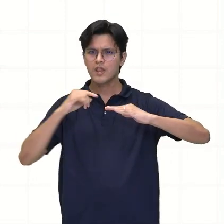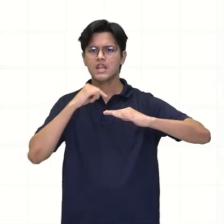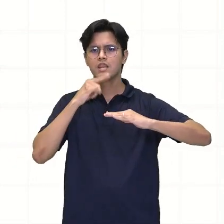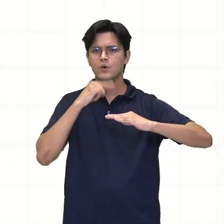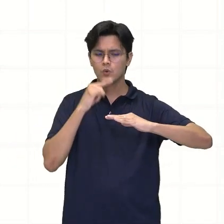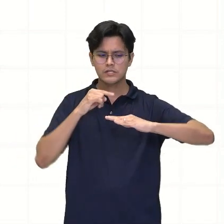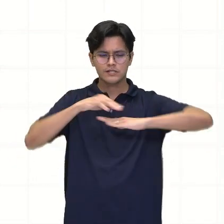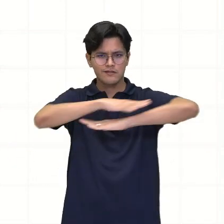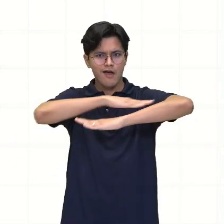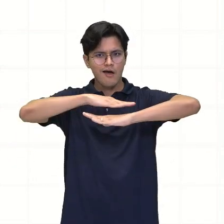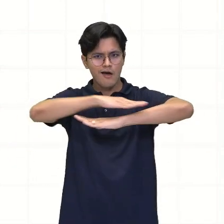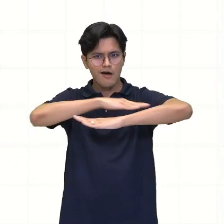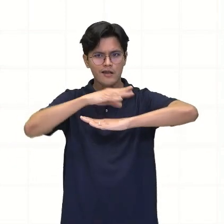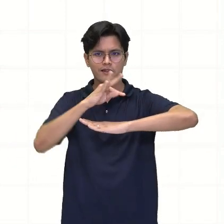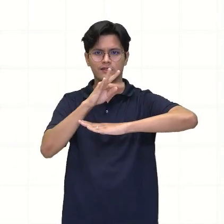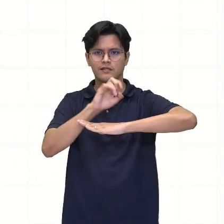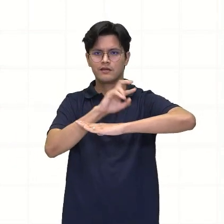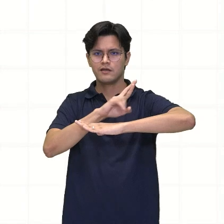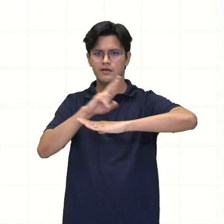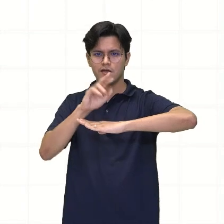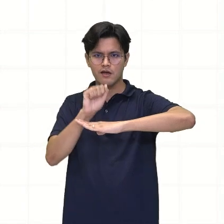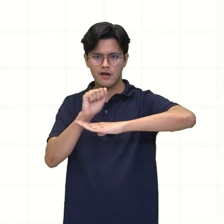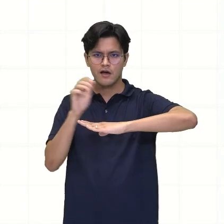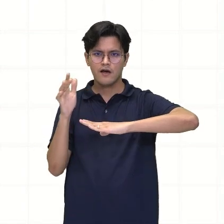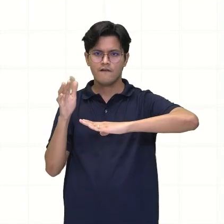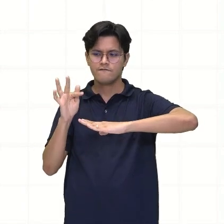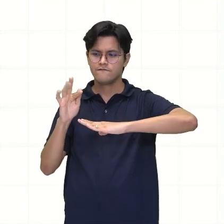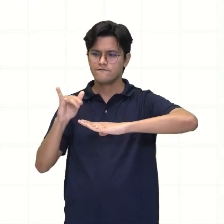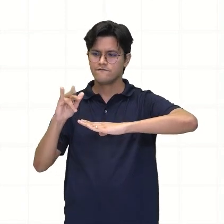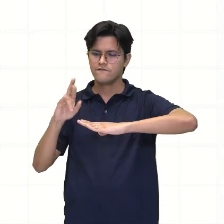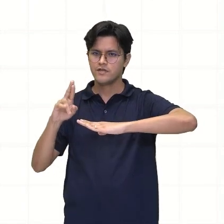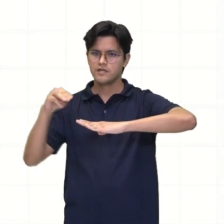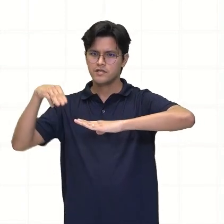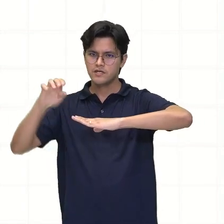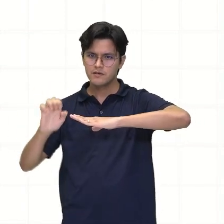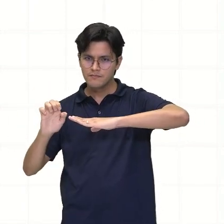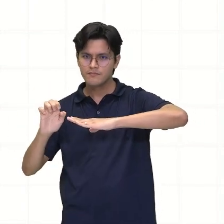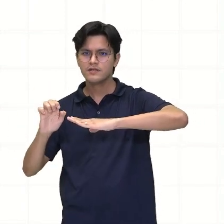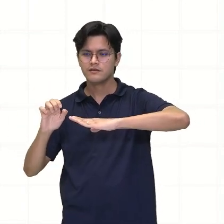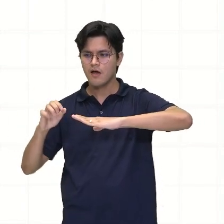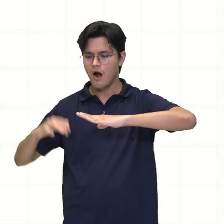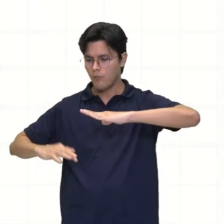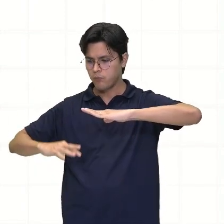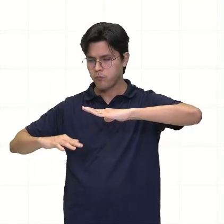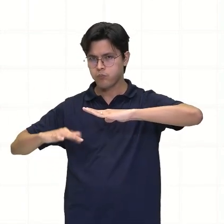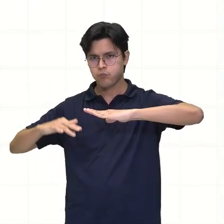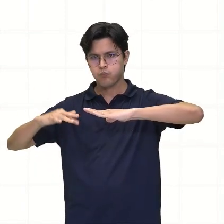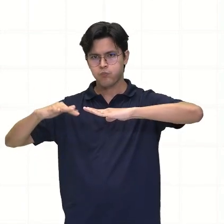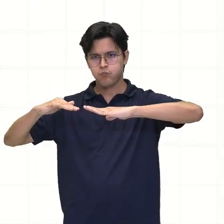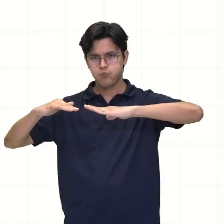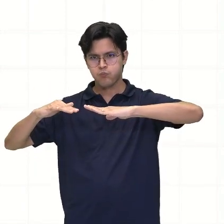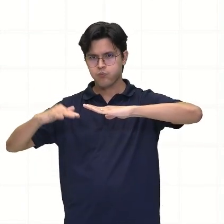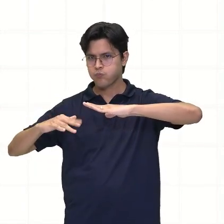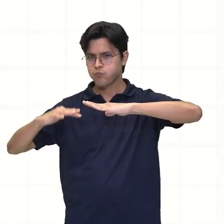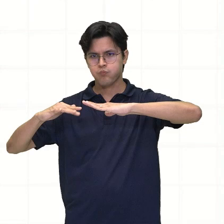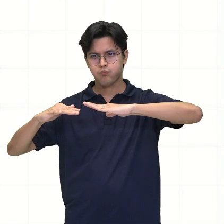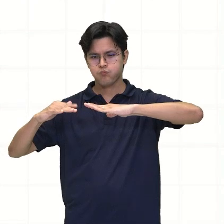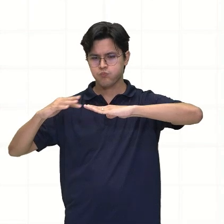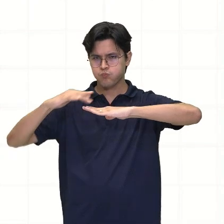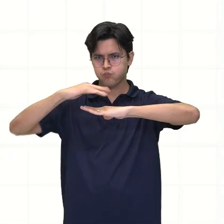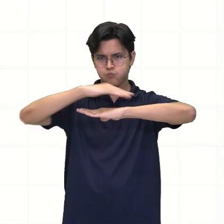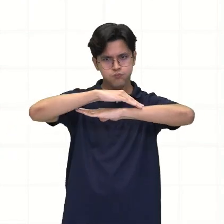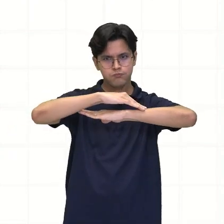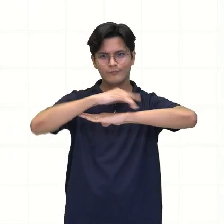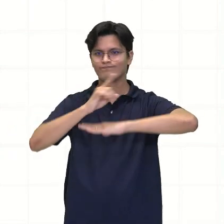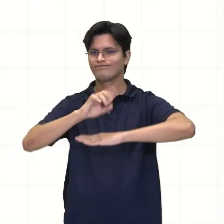né? O período da cheia, o período da vazante, e aí a gente percebe que essa vegetação, né,